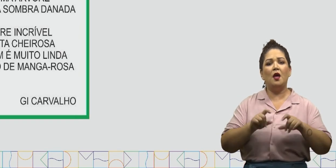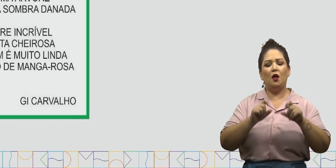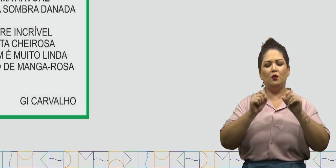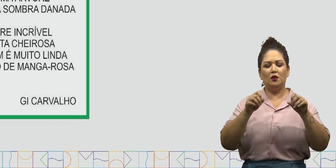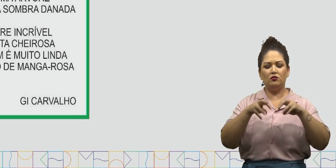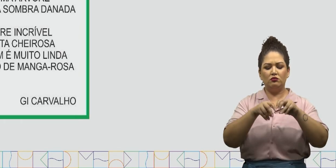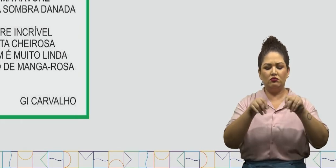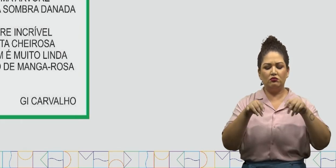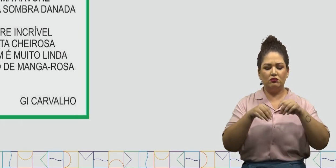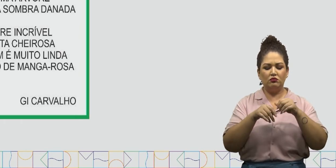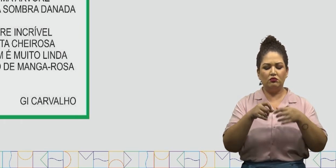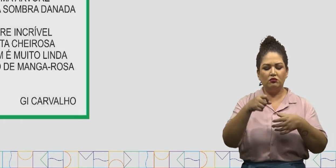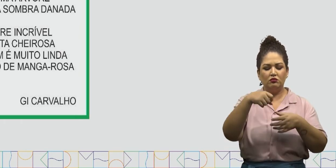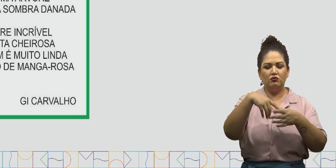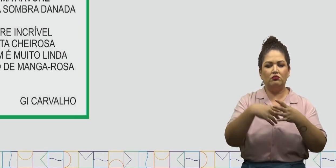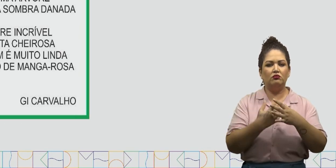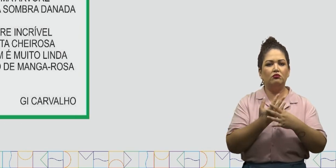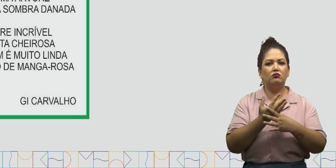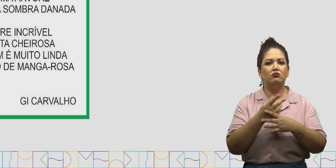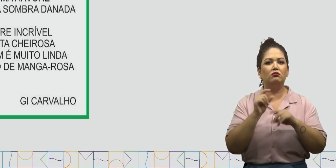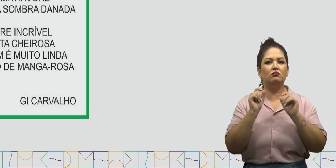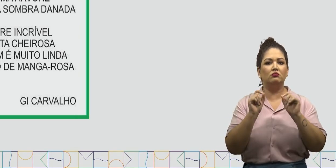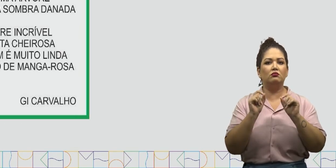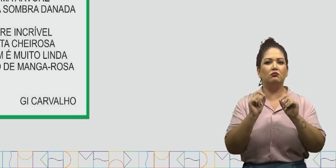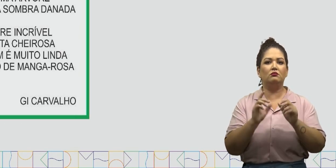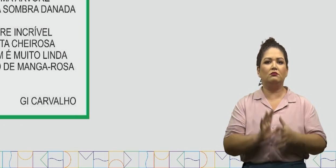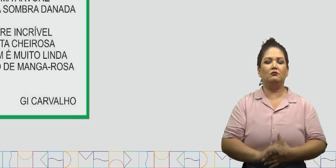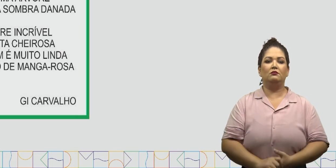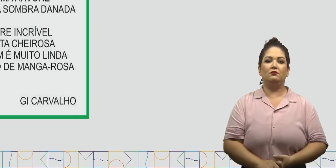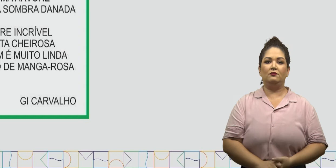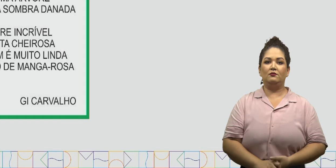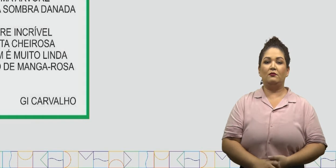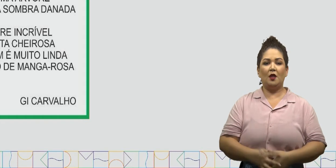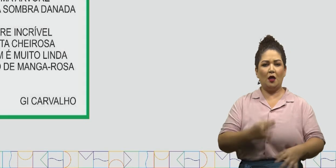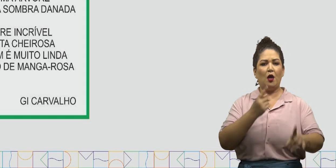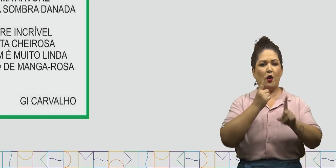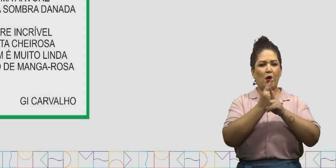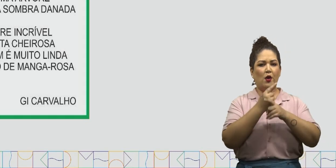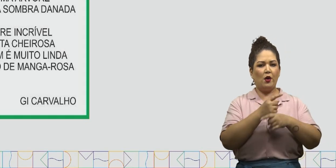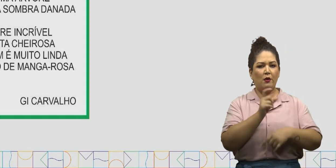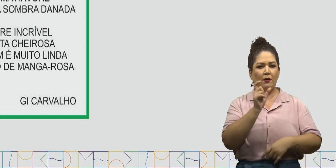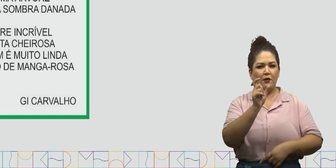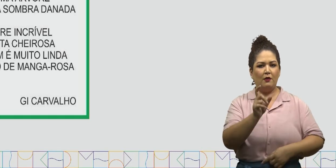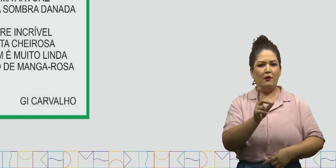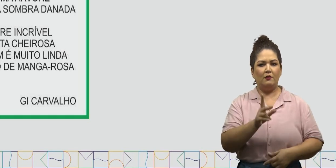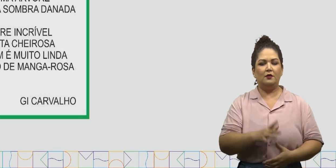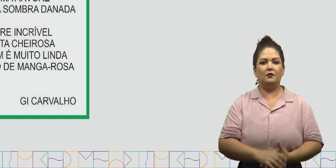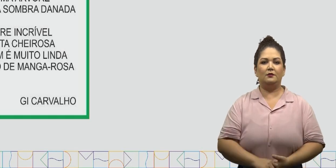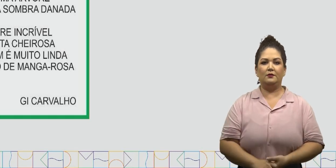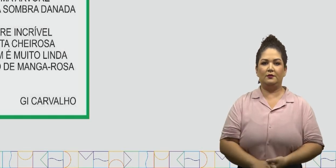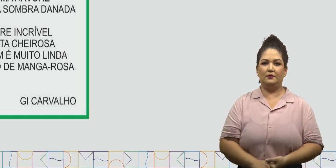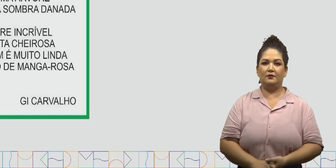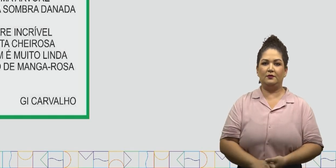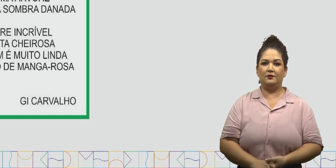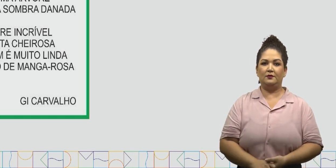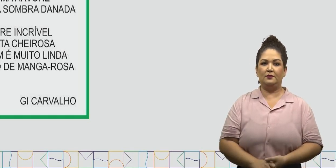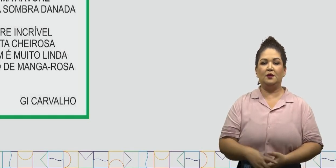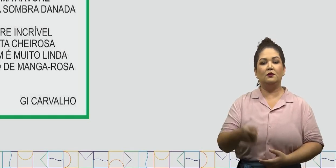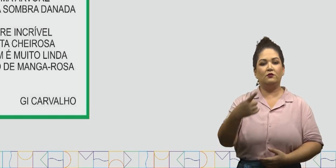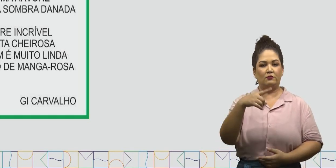que foi plantado? Você sabe? Conseguiu identificar e brincar